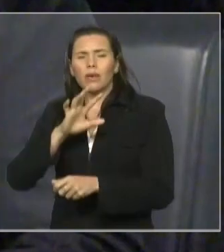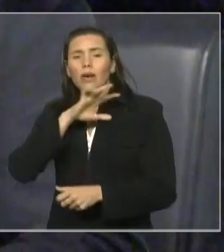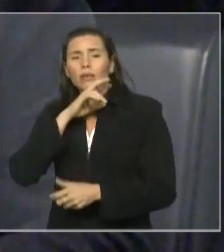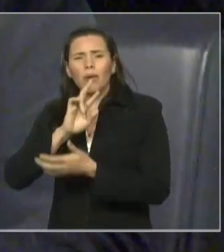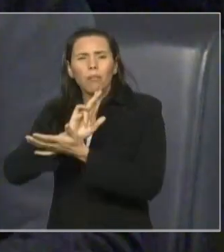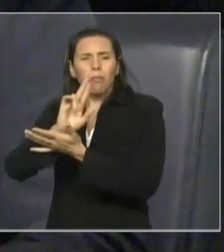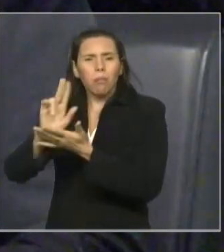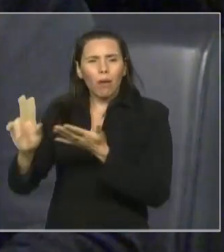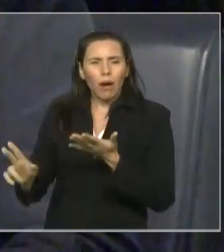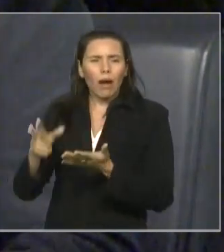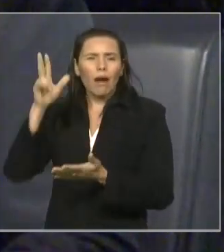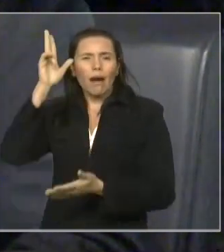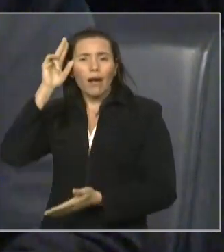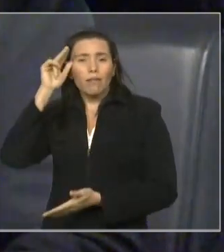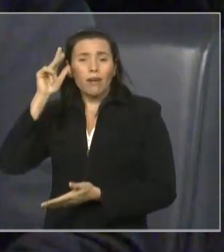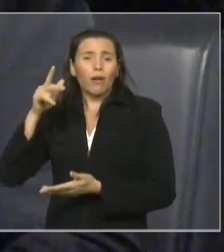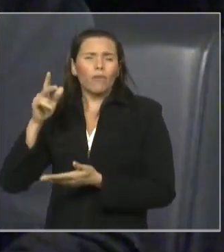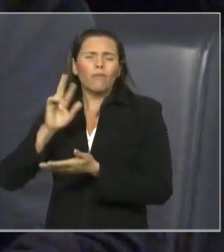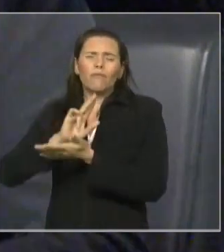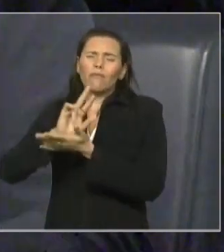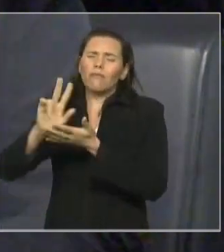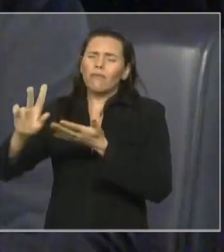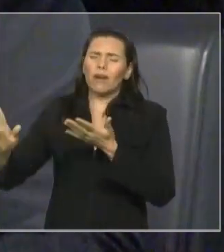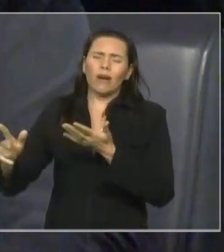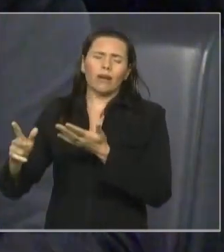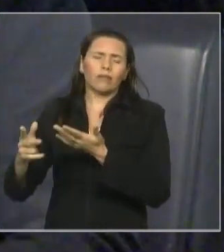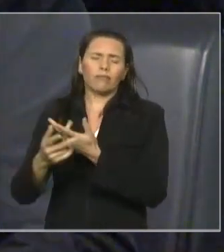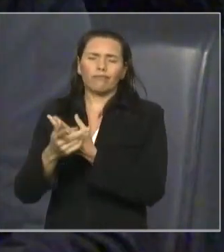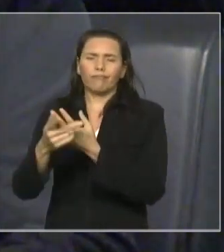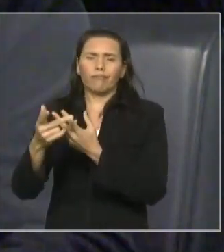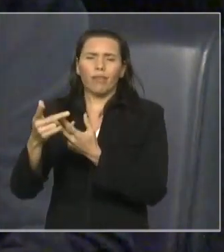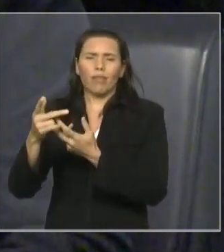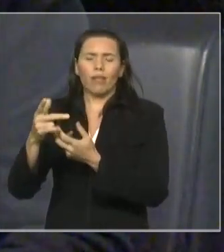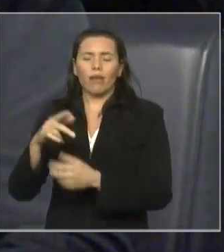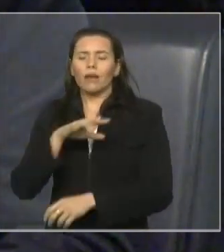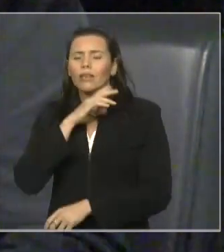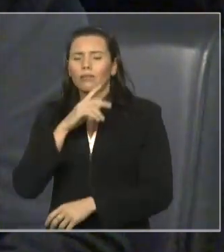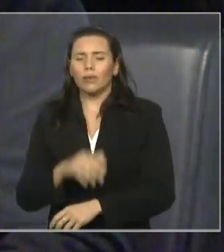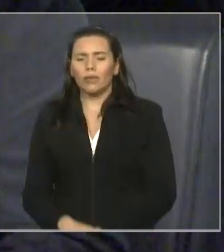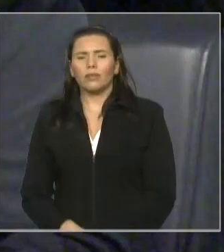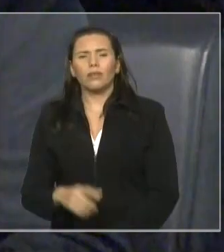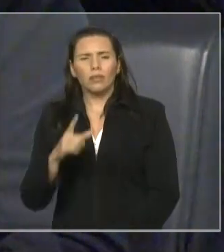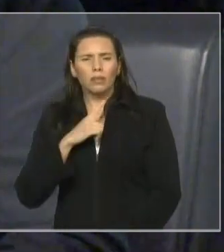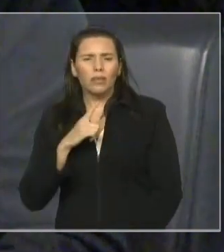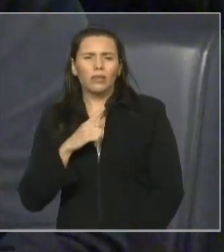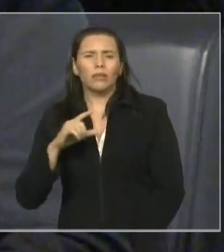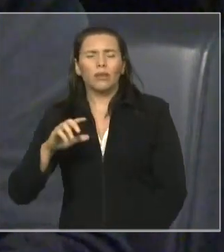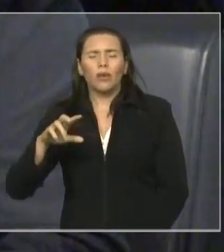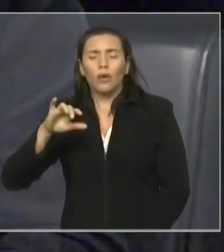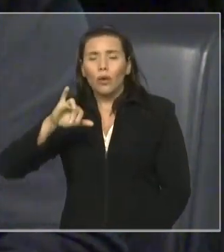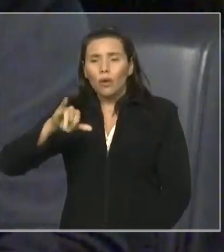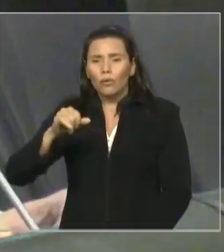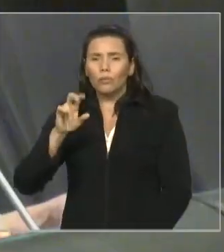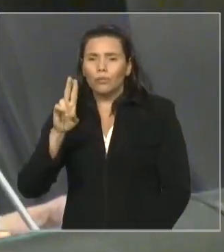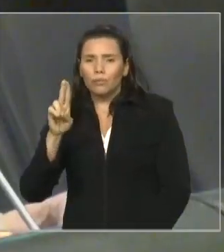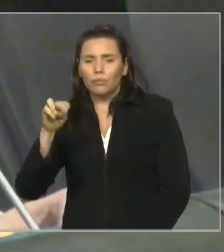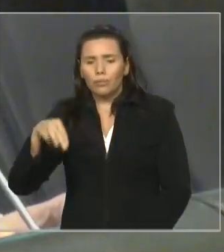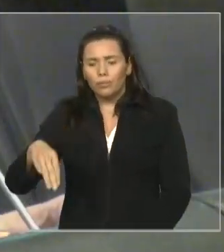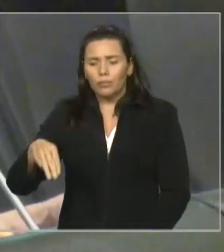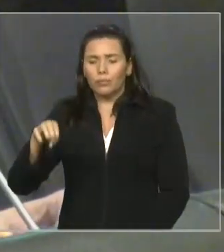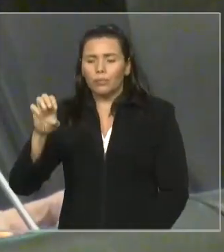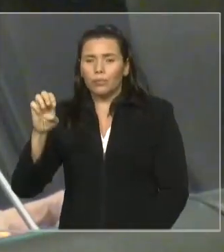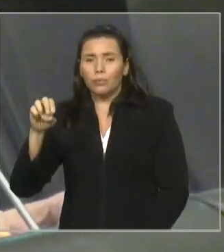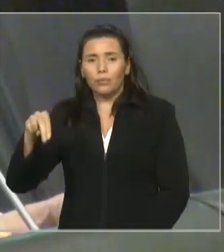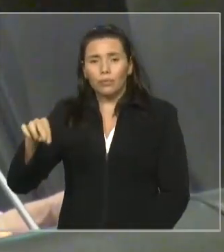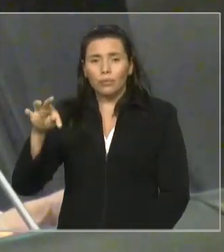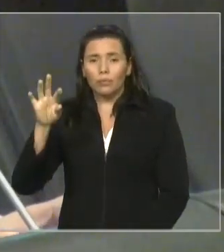puxou essa importante situação aí principalmente dos jumentos abandonados nas estradas, que isso aí, na verdade, é uma ameaça